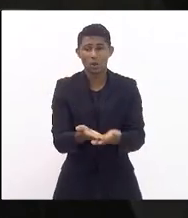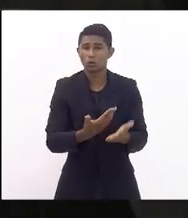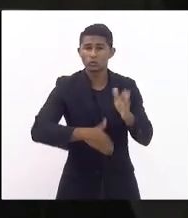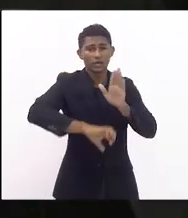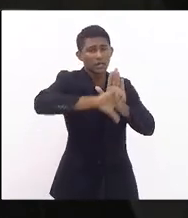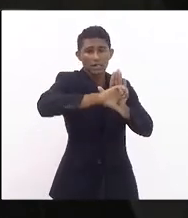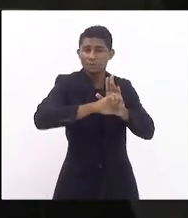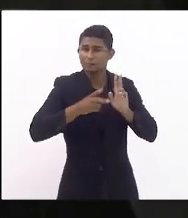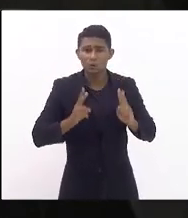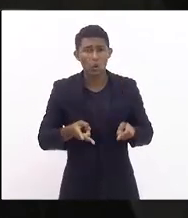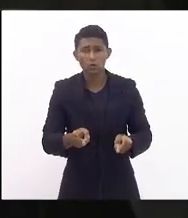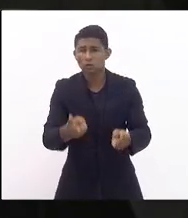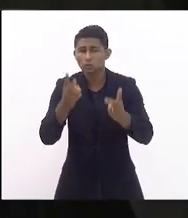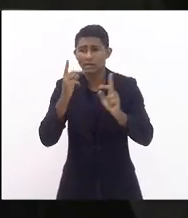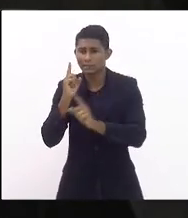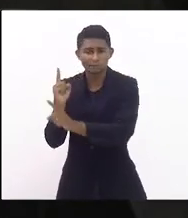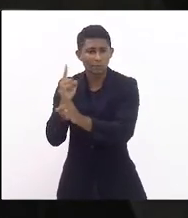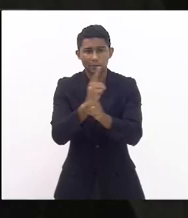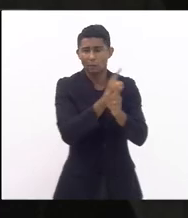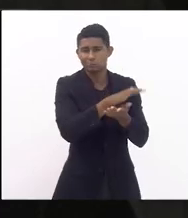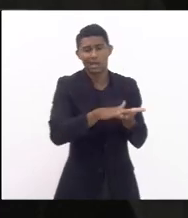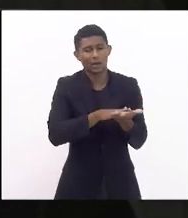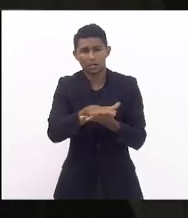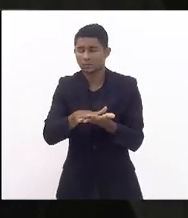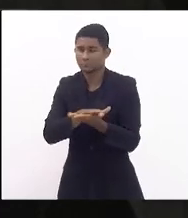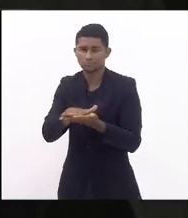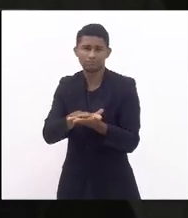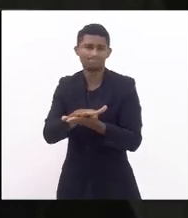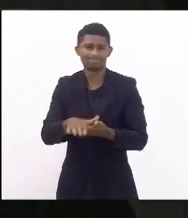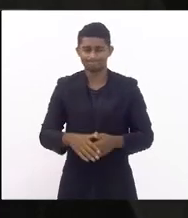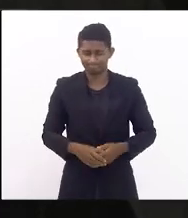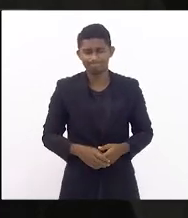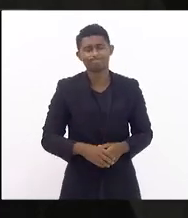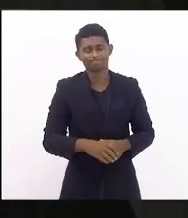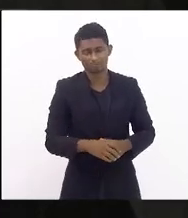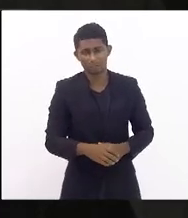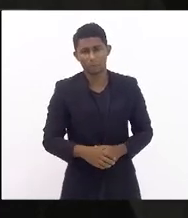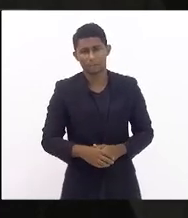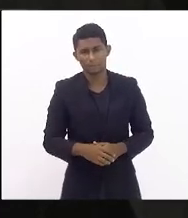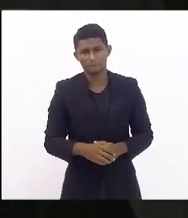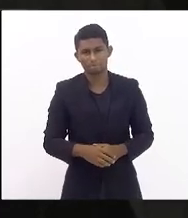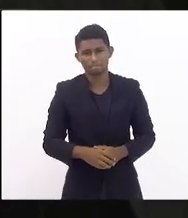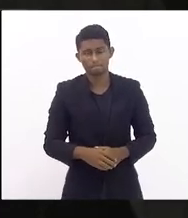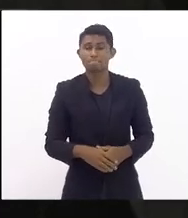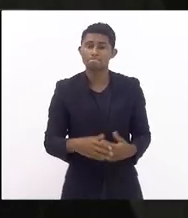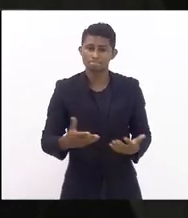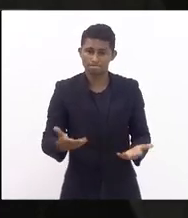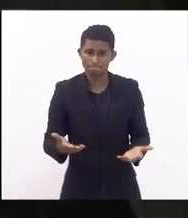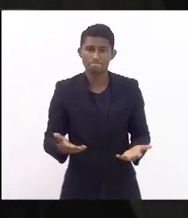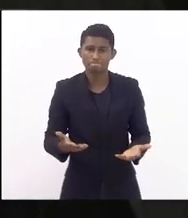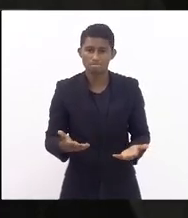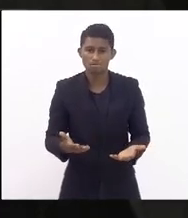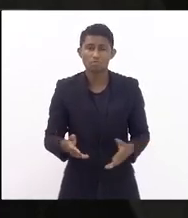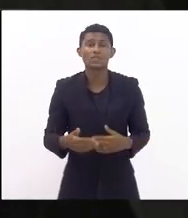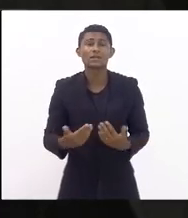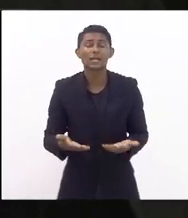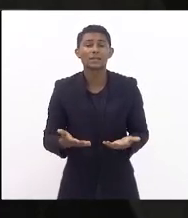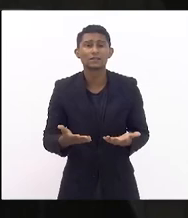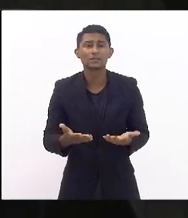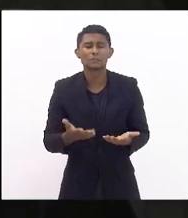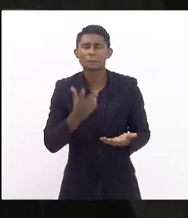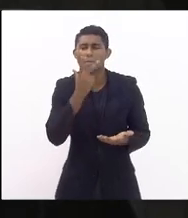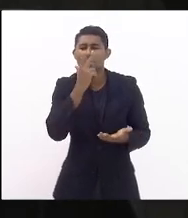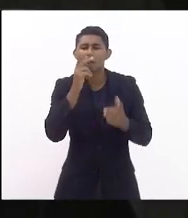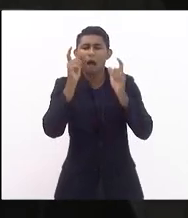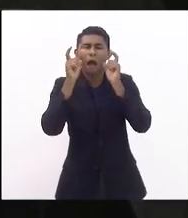do mandante ou dos mandantes dessa execução sumária, bárbara e covarde. Afinal de contas, a quem interessa